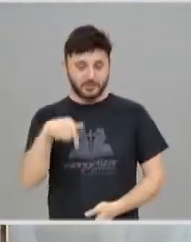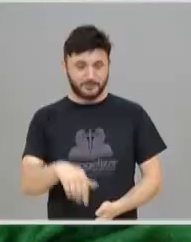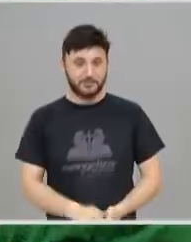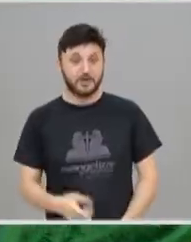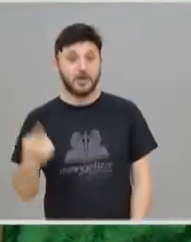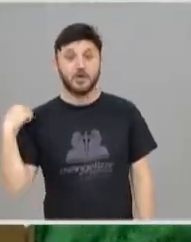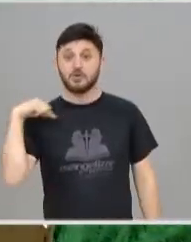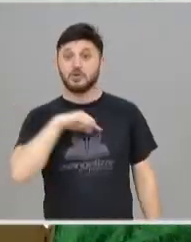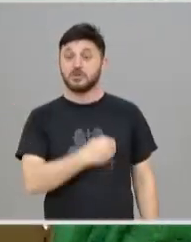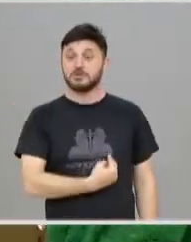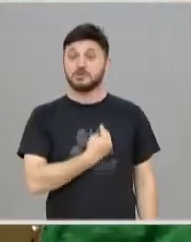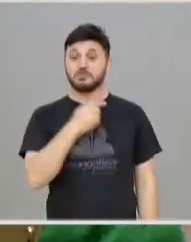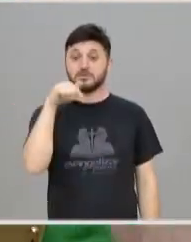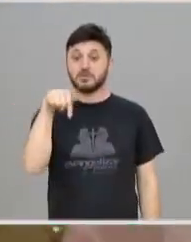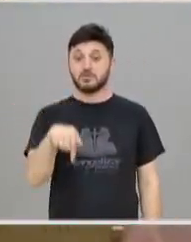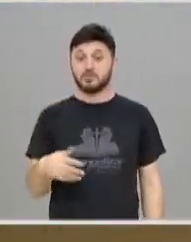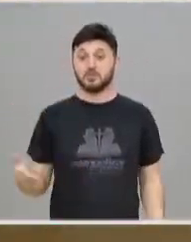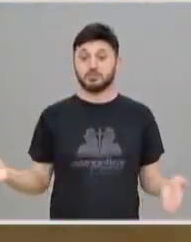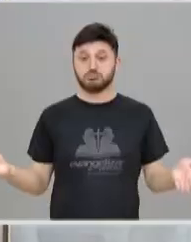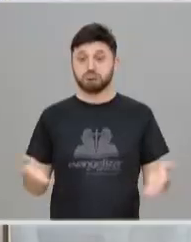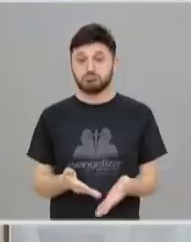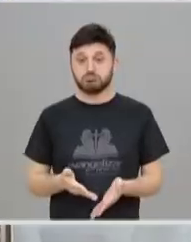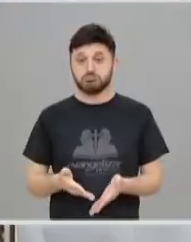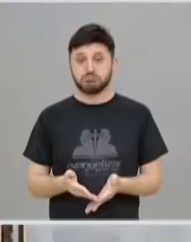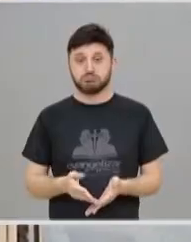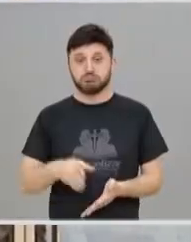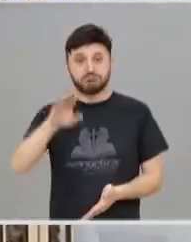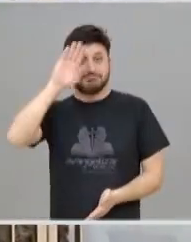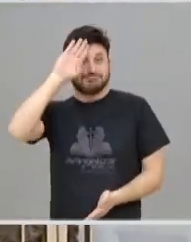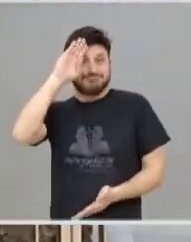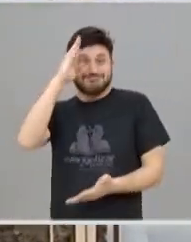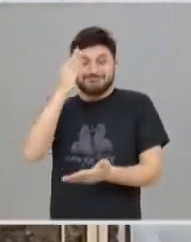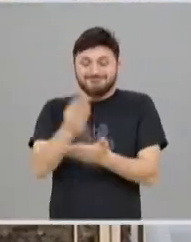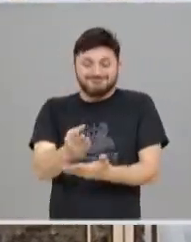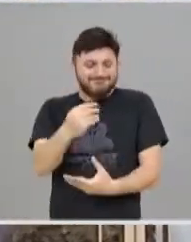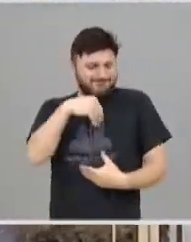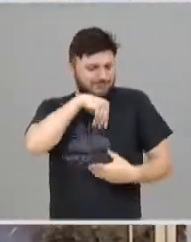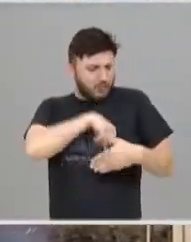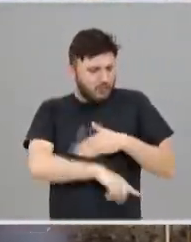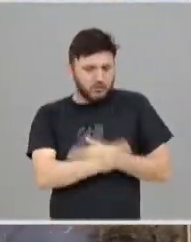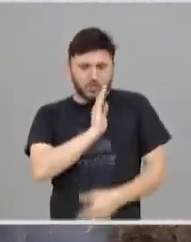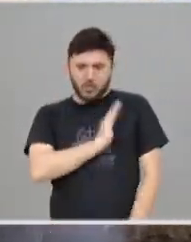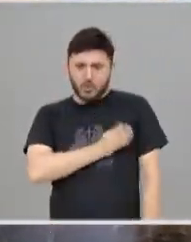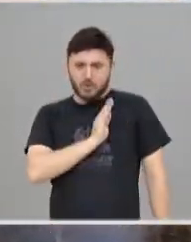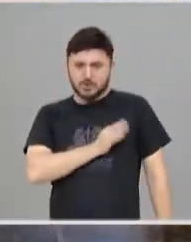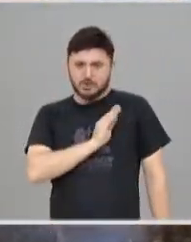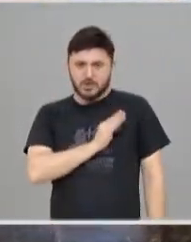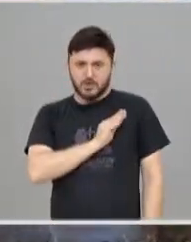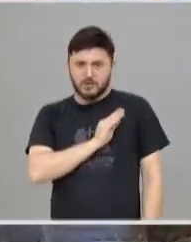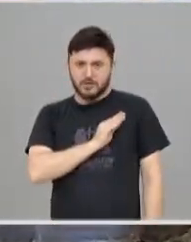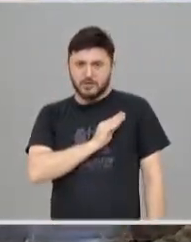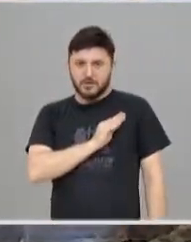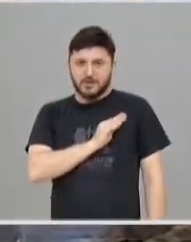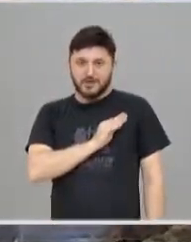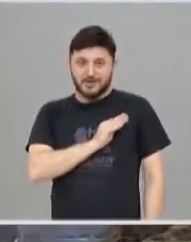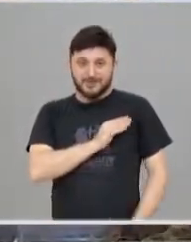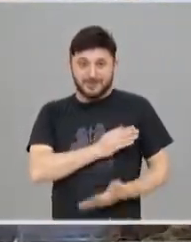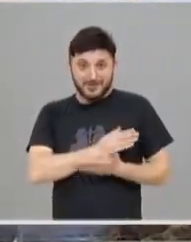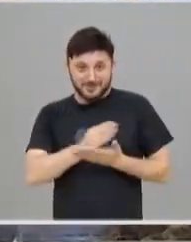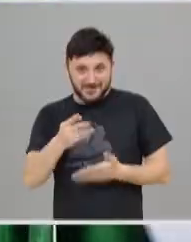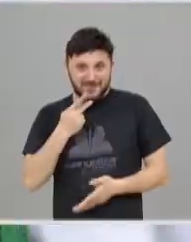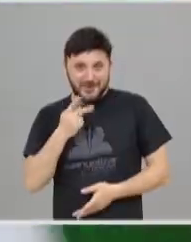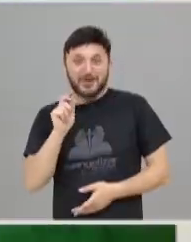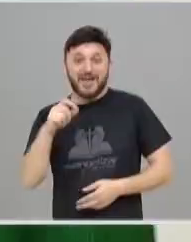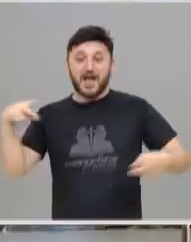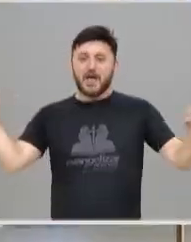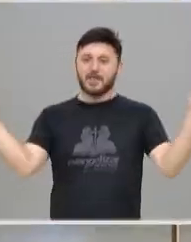nós estamos, e acredito que no fundo do coração você esperava, e não toque, que eu fosse começar: a